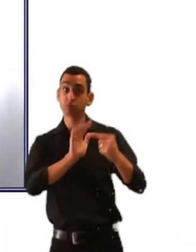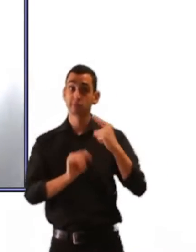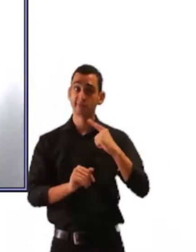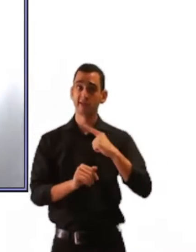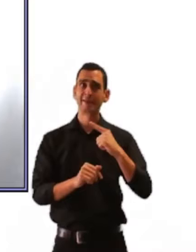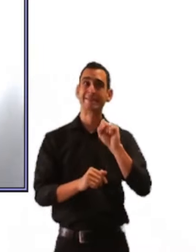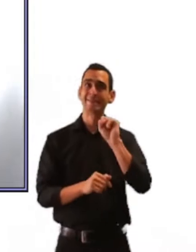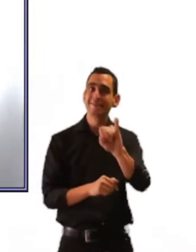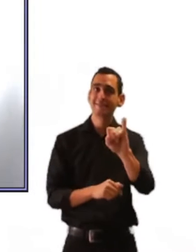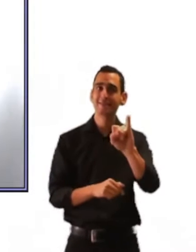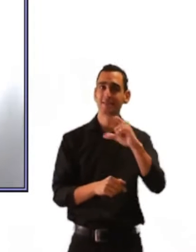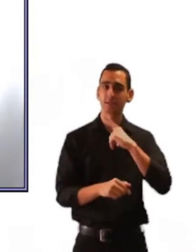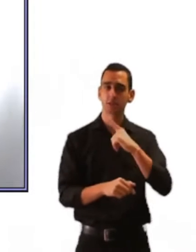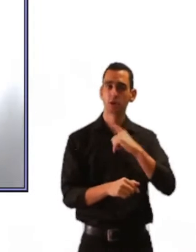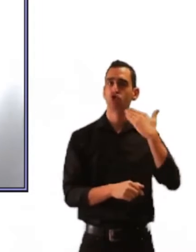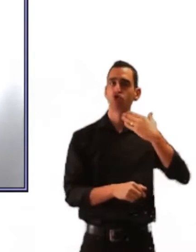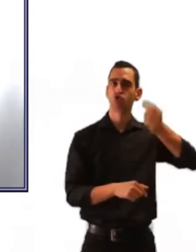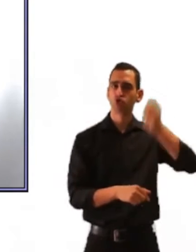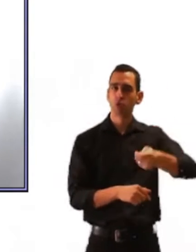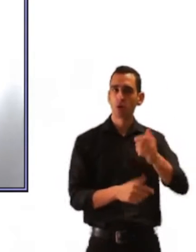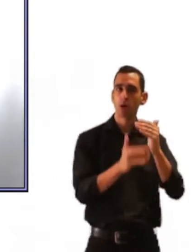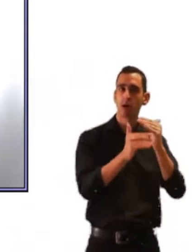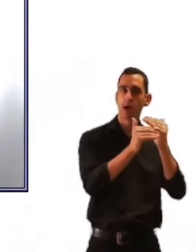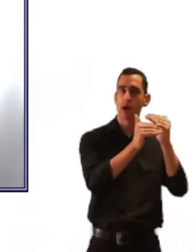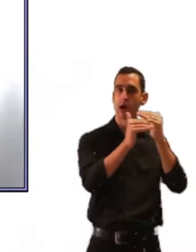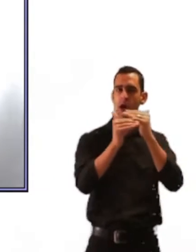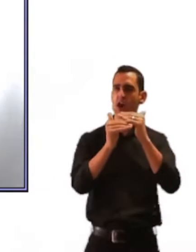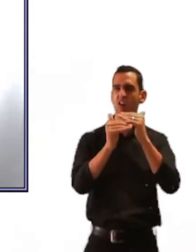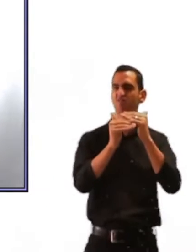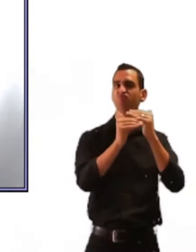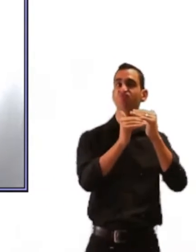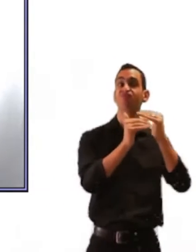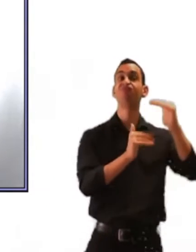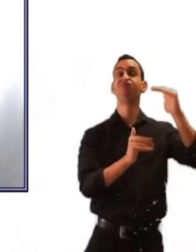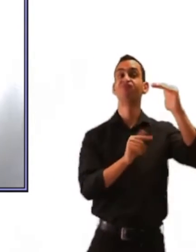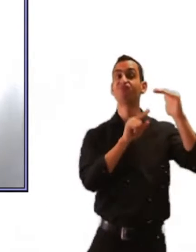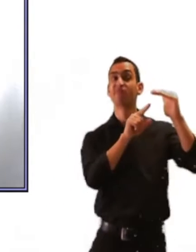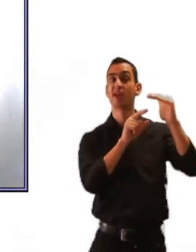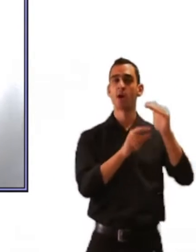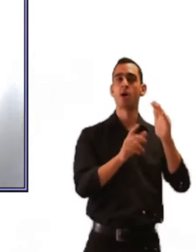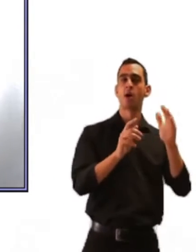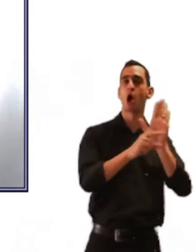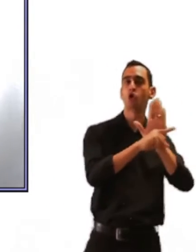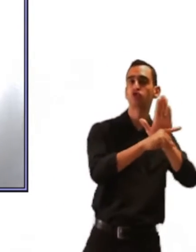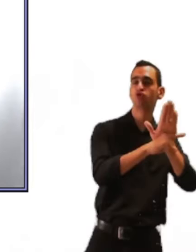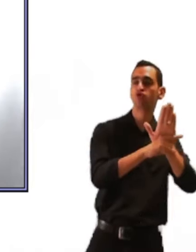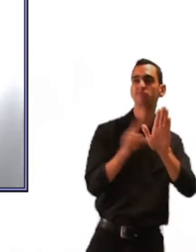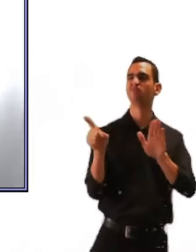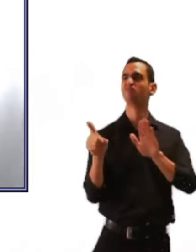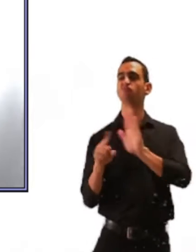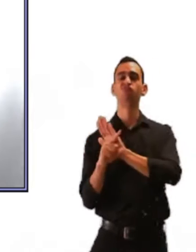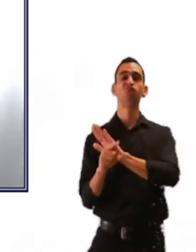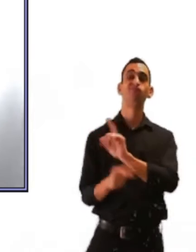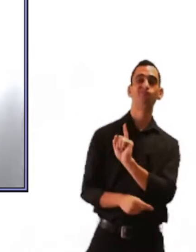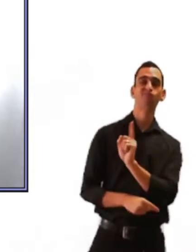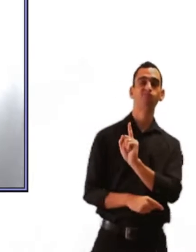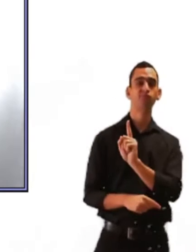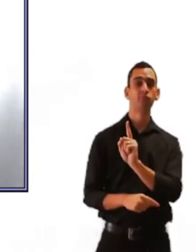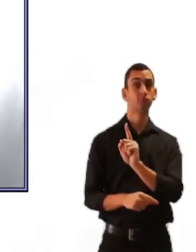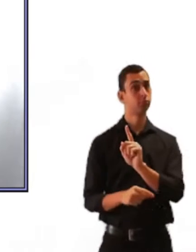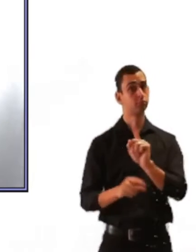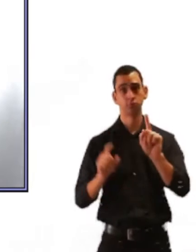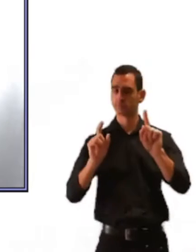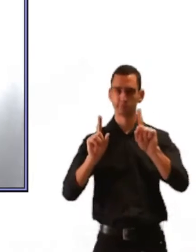busque eventualmente favorecer uma das partes, ele seja afastado ou algum ato decisório que ele venha a